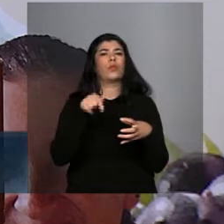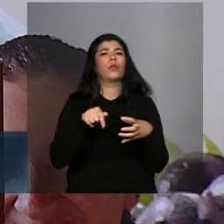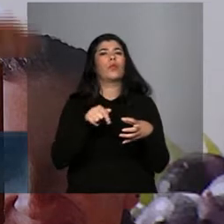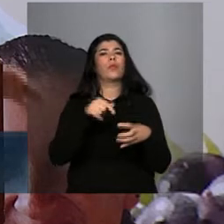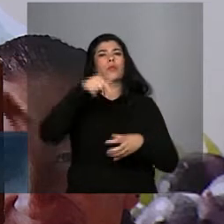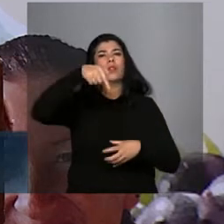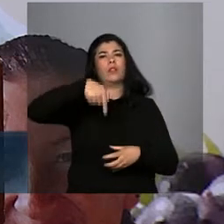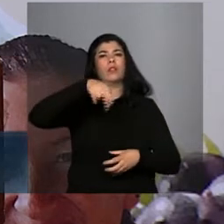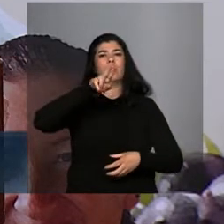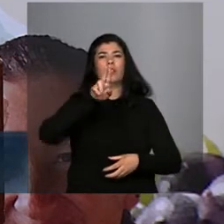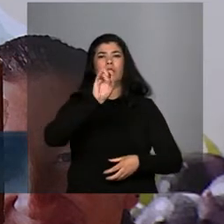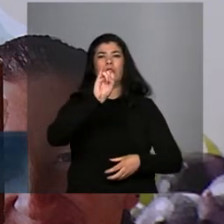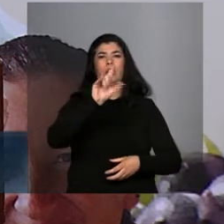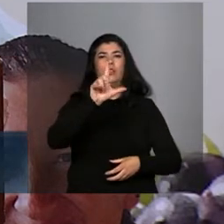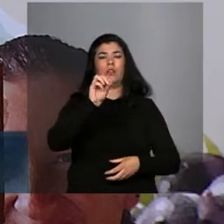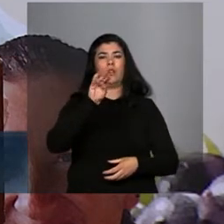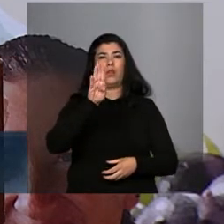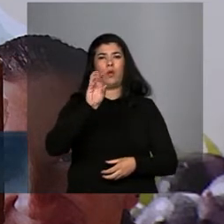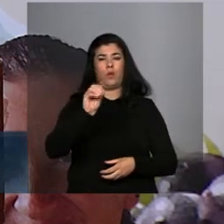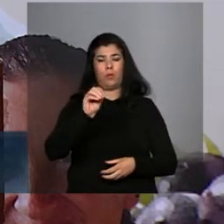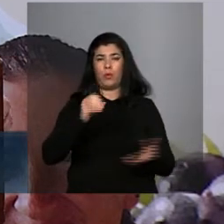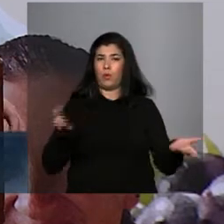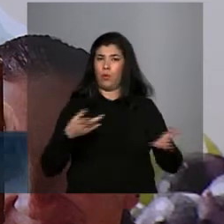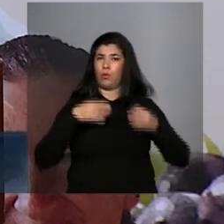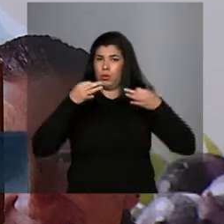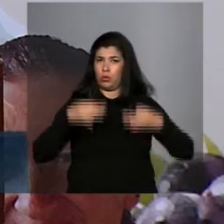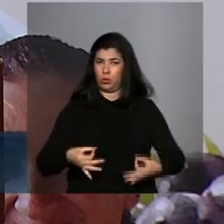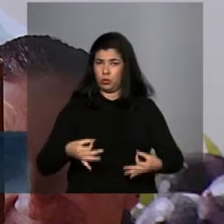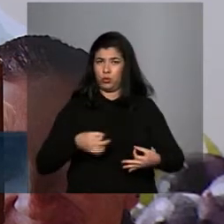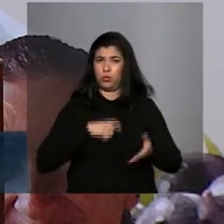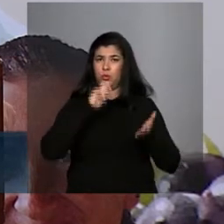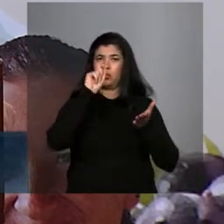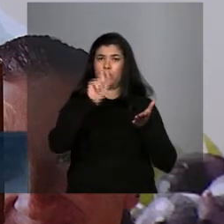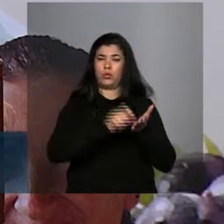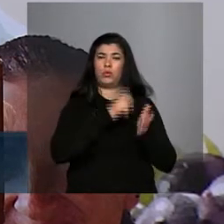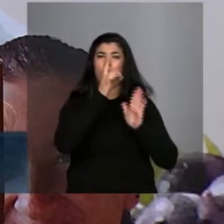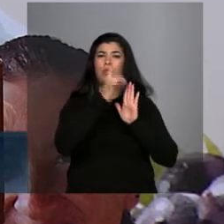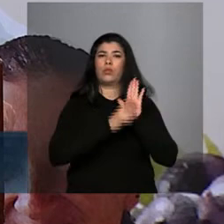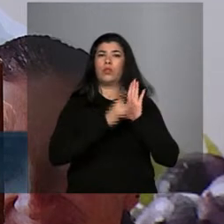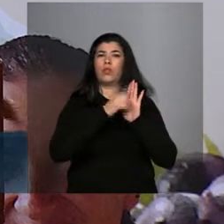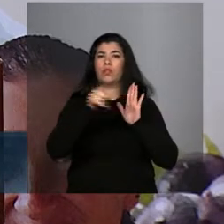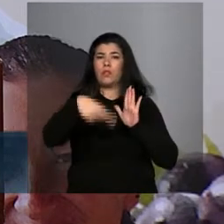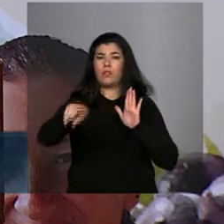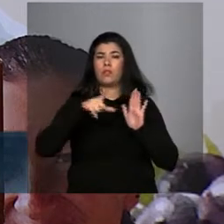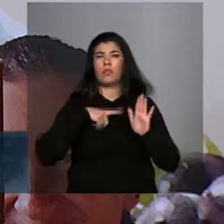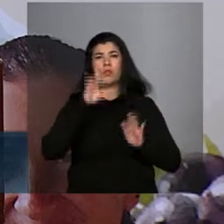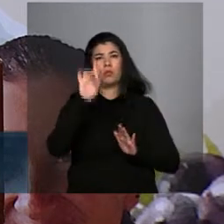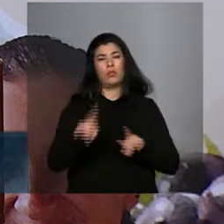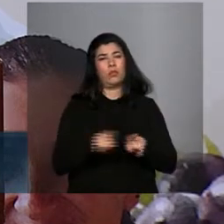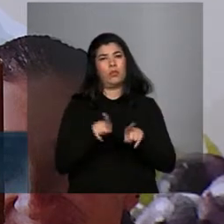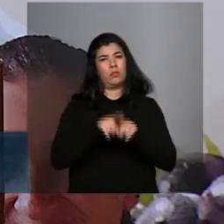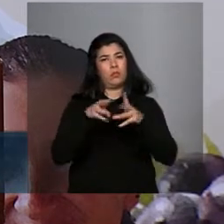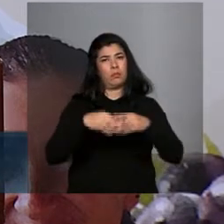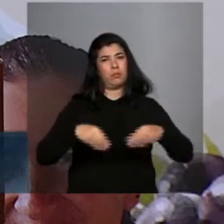nós, hoje, assinemos o decreto de regularização de suas terras.